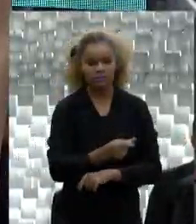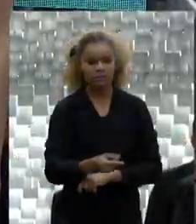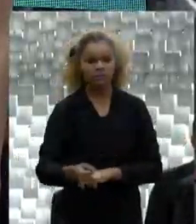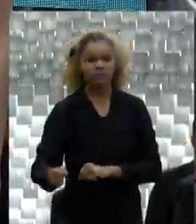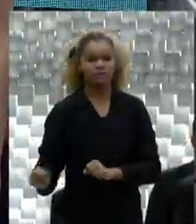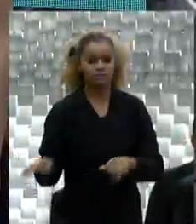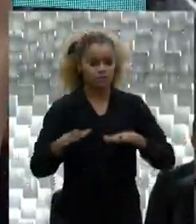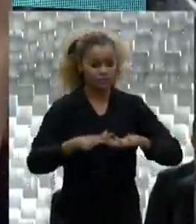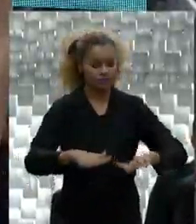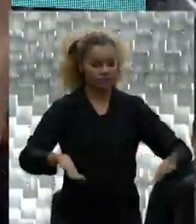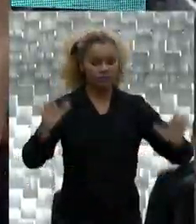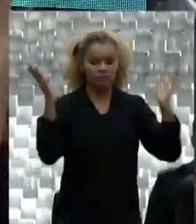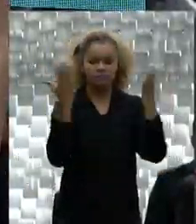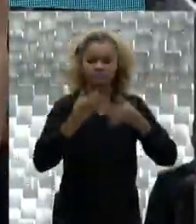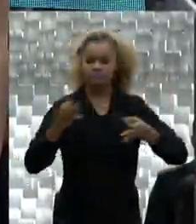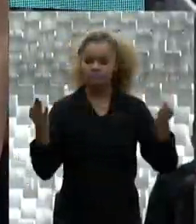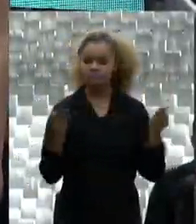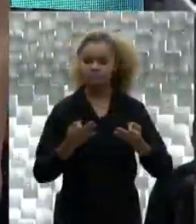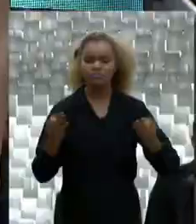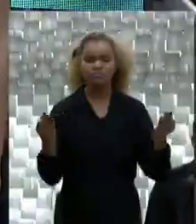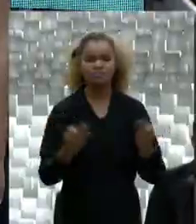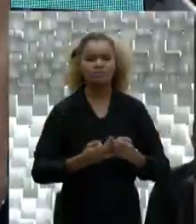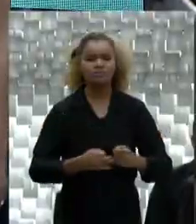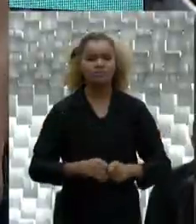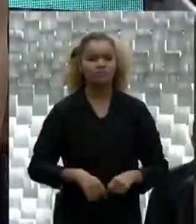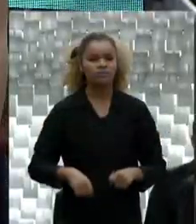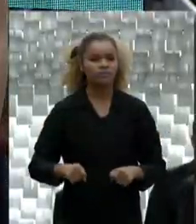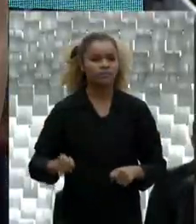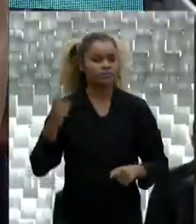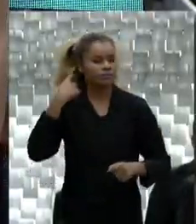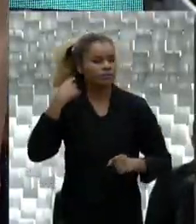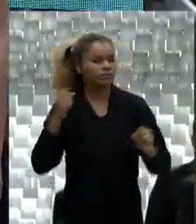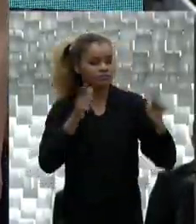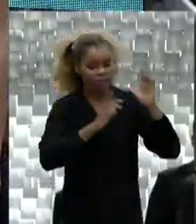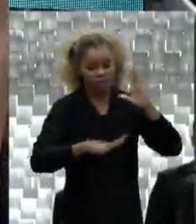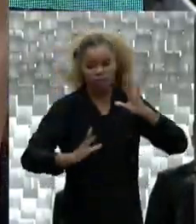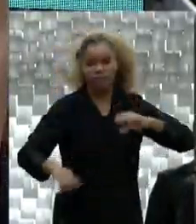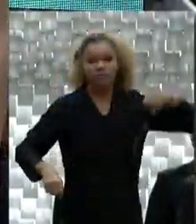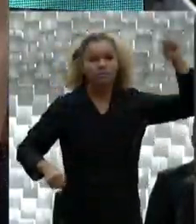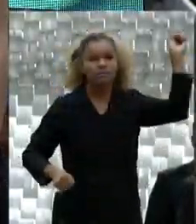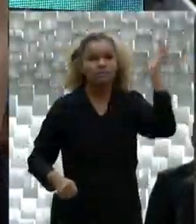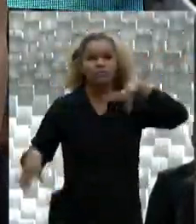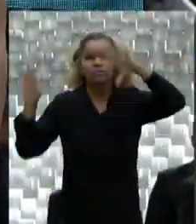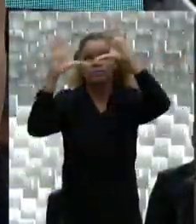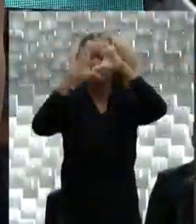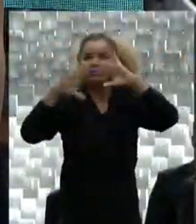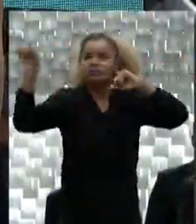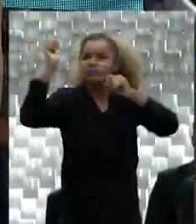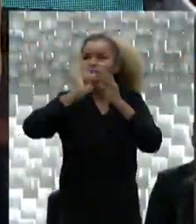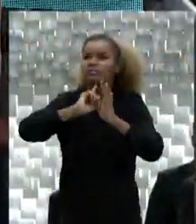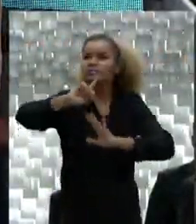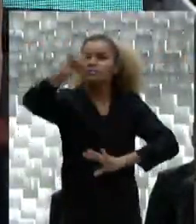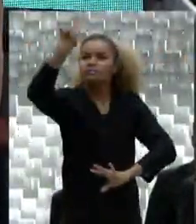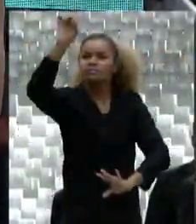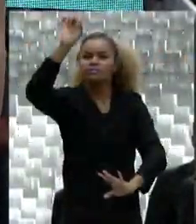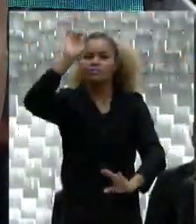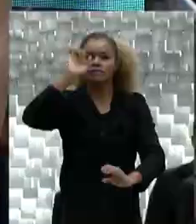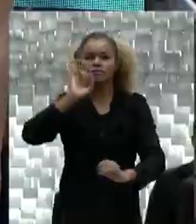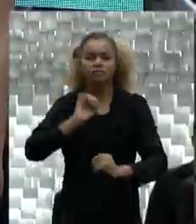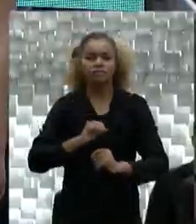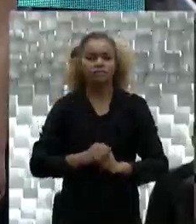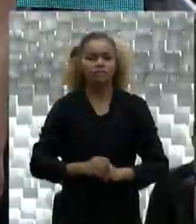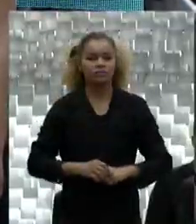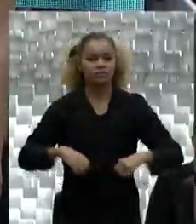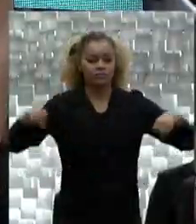Deitado eternamente em berço esplêndido, ao som do mar e à luz do céu